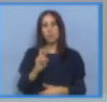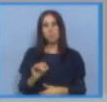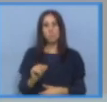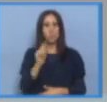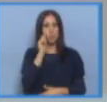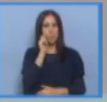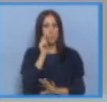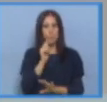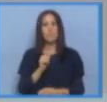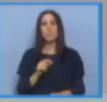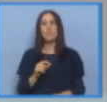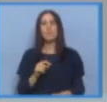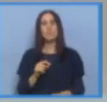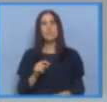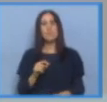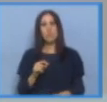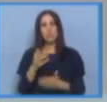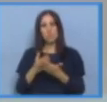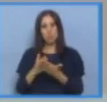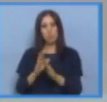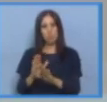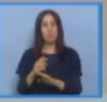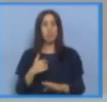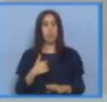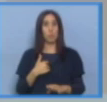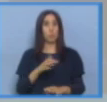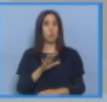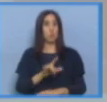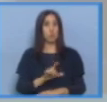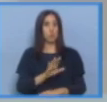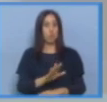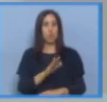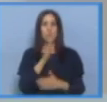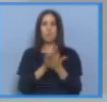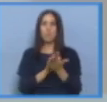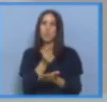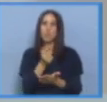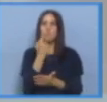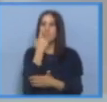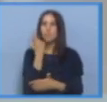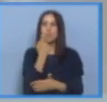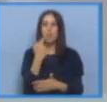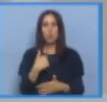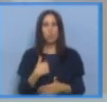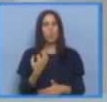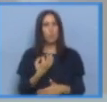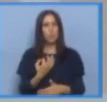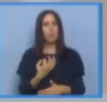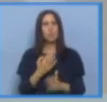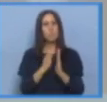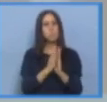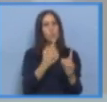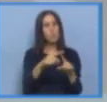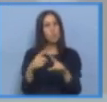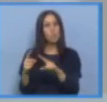turismo, e aproveitei a minha passagem por Lisboa um pouco para concretizar essa busca. Tive contacto com várias expressões